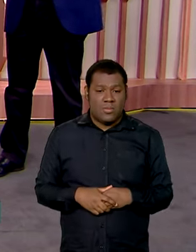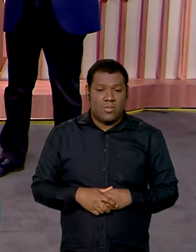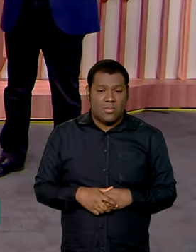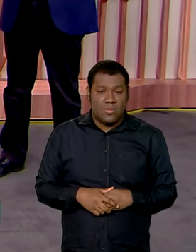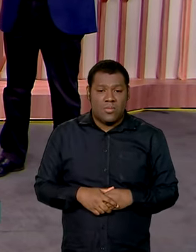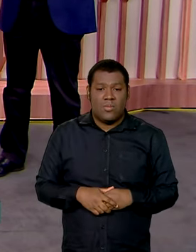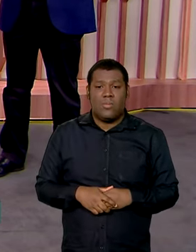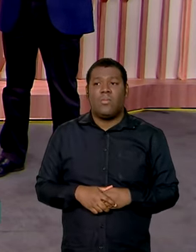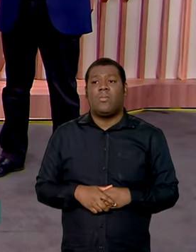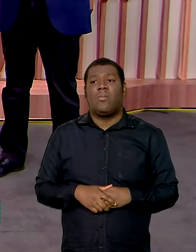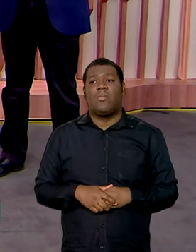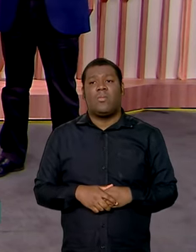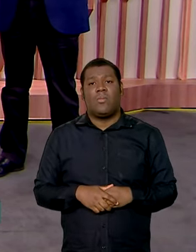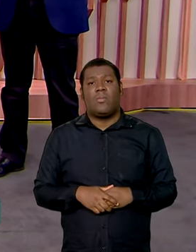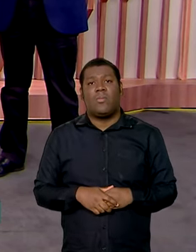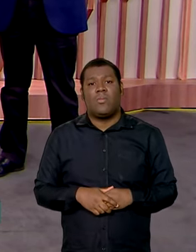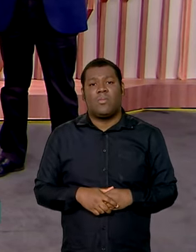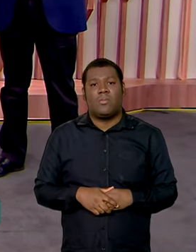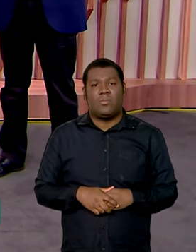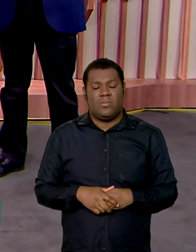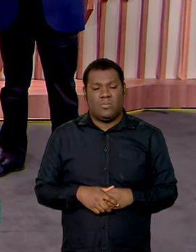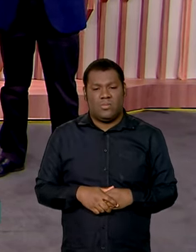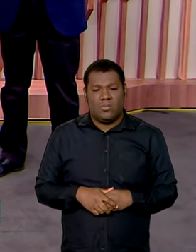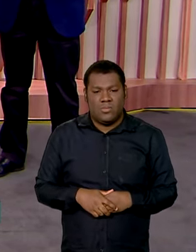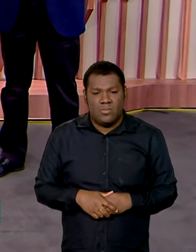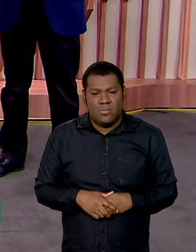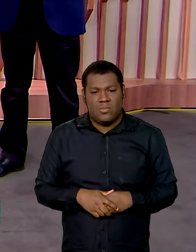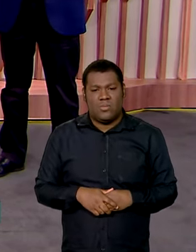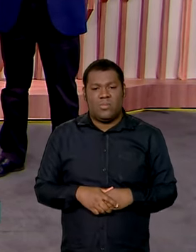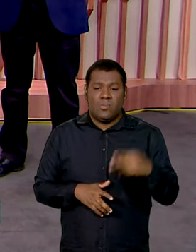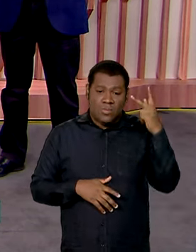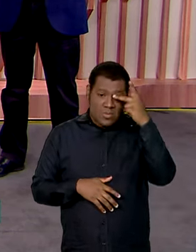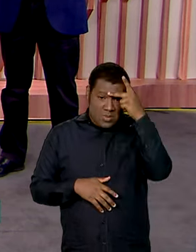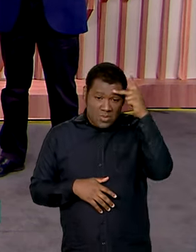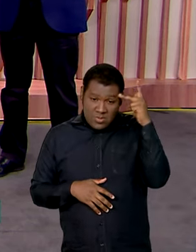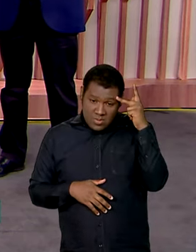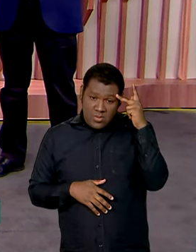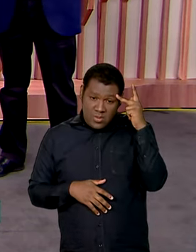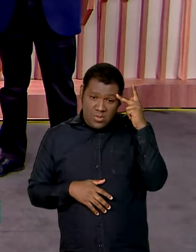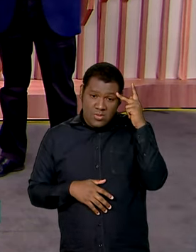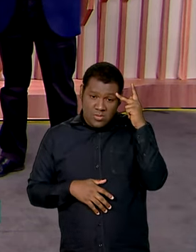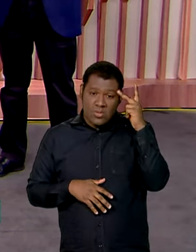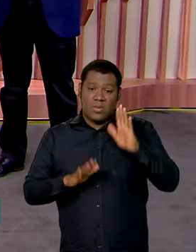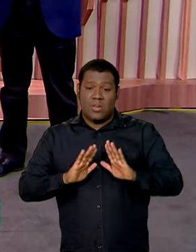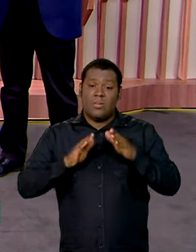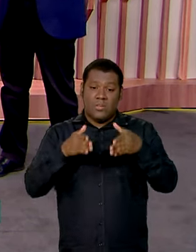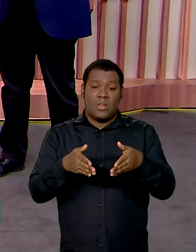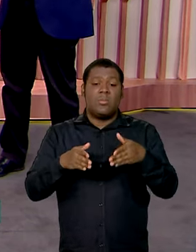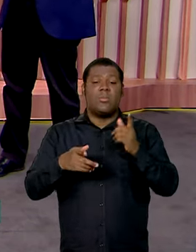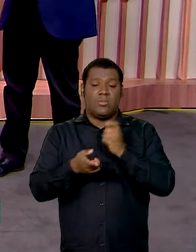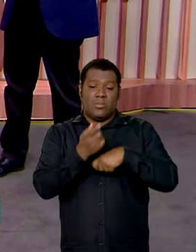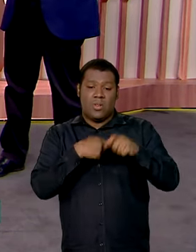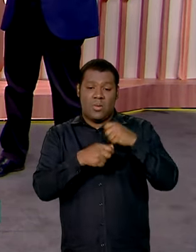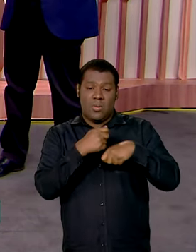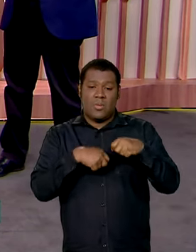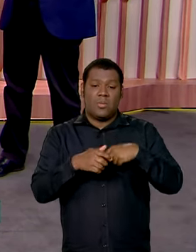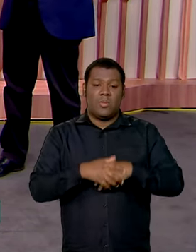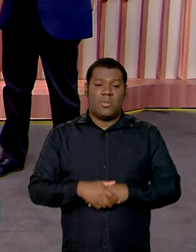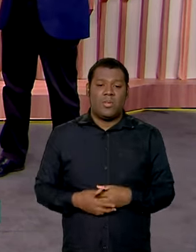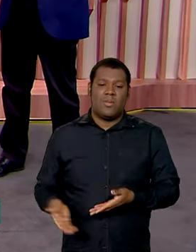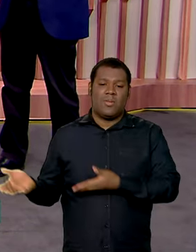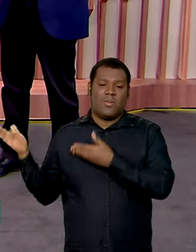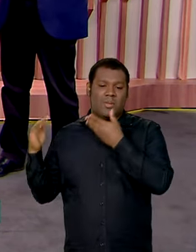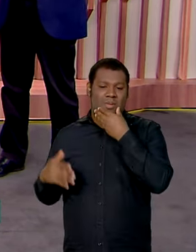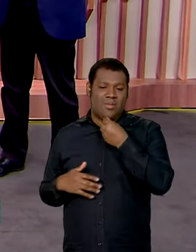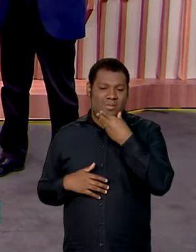aumento da receita, então, significa as pessoas sendo incluídas na economia. Beleza. Paulo